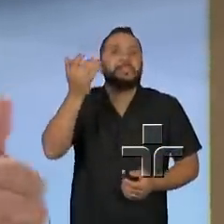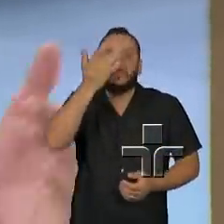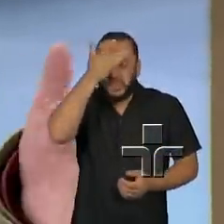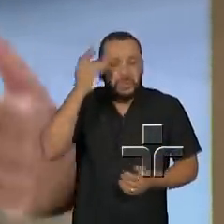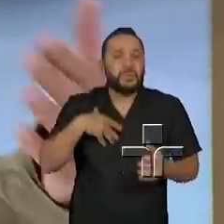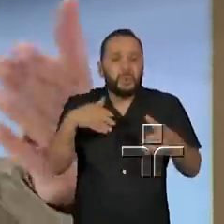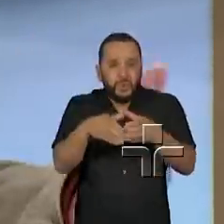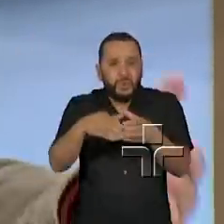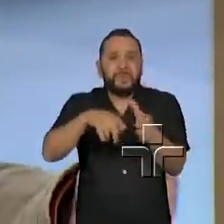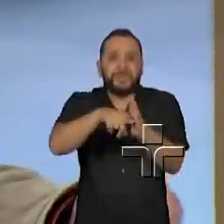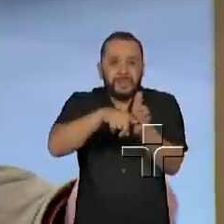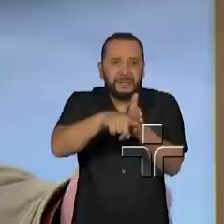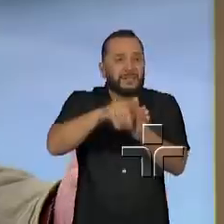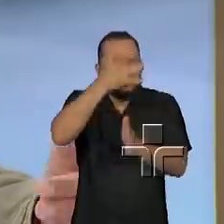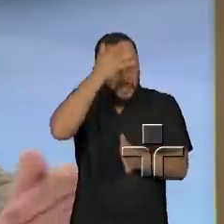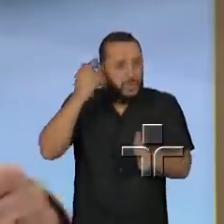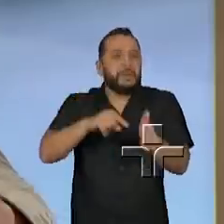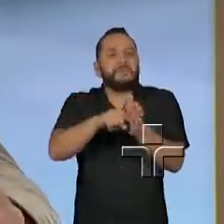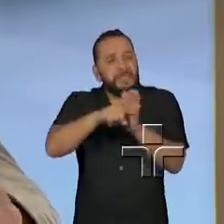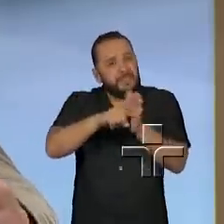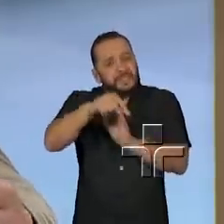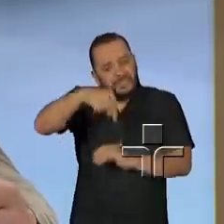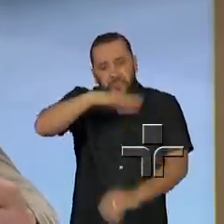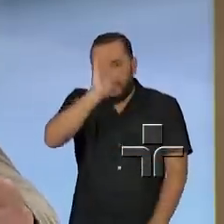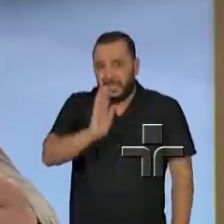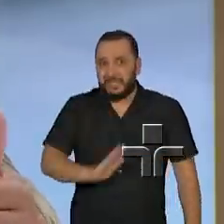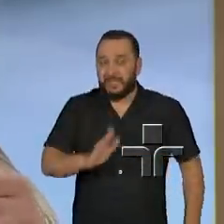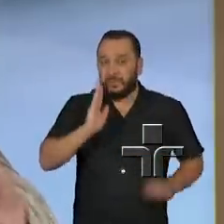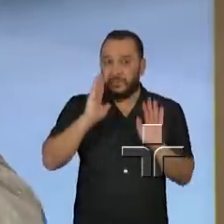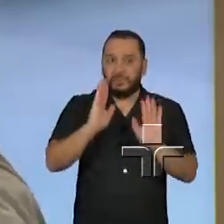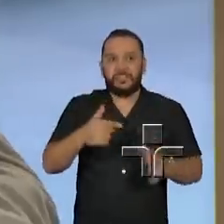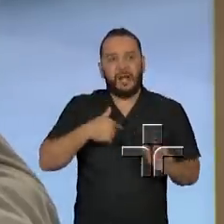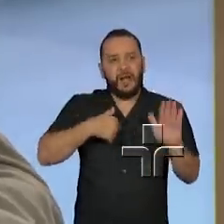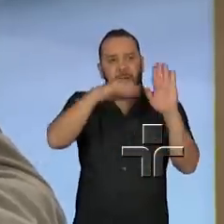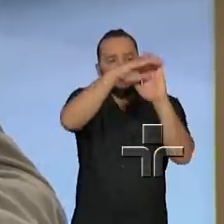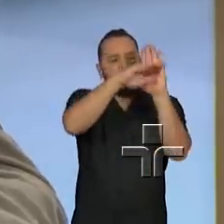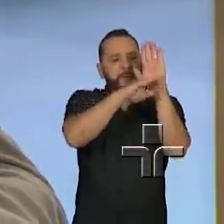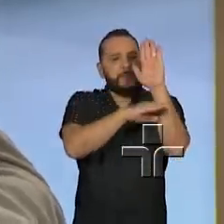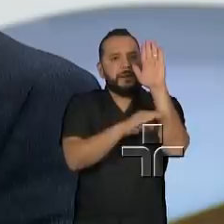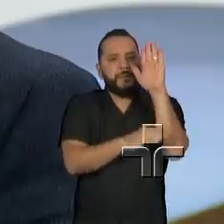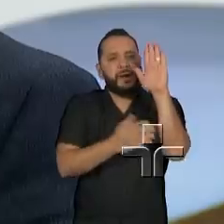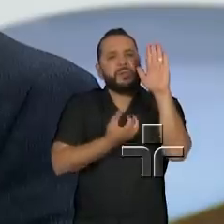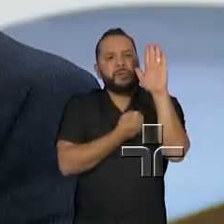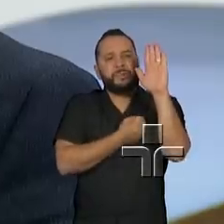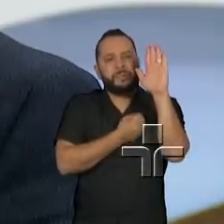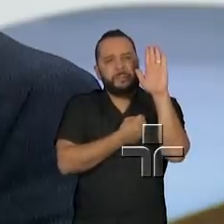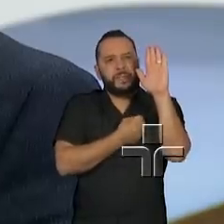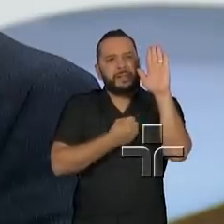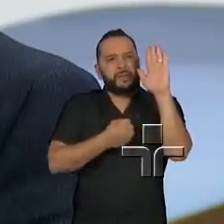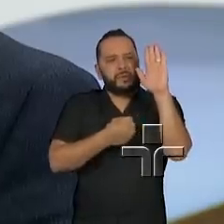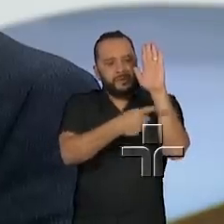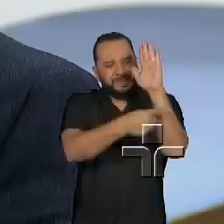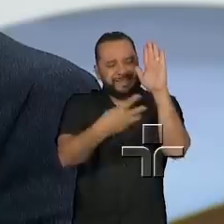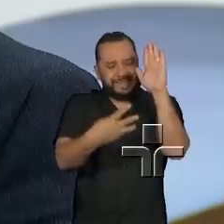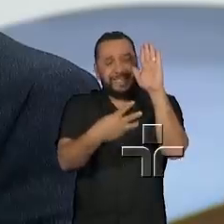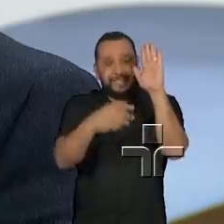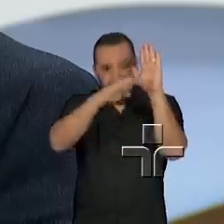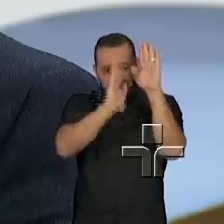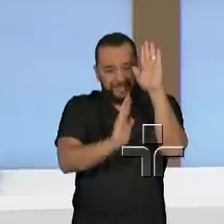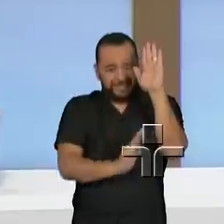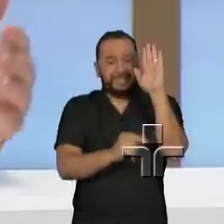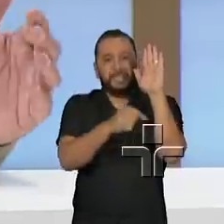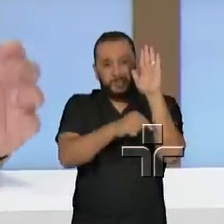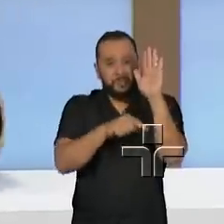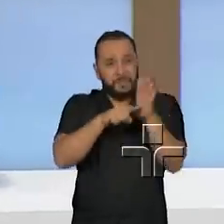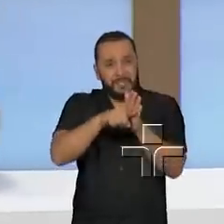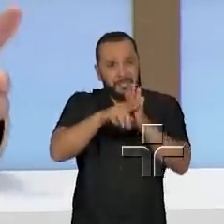grupos de pesquisa, gente que está fazendo pesquisa, que faz do Brasil o 13º maior produtor de ciência do mundo. Eu queria saber como é que esses cortes estão afetando diretamente o seu